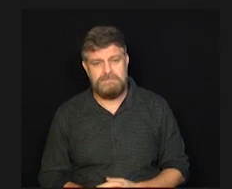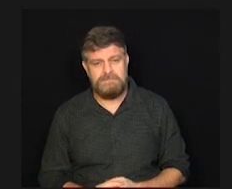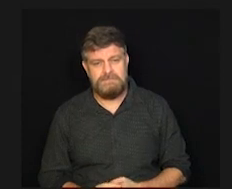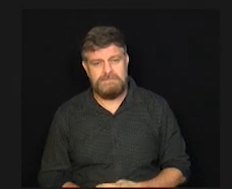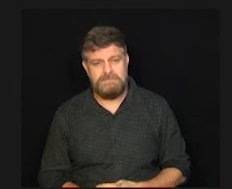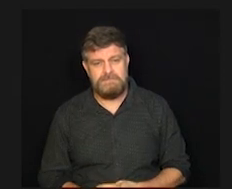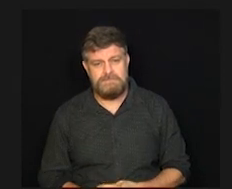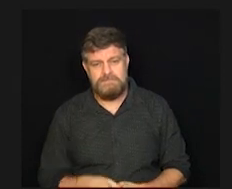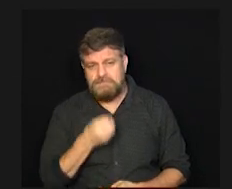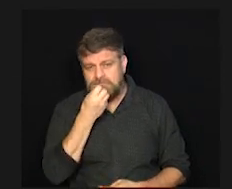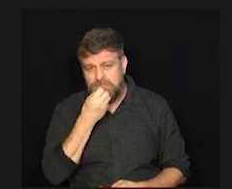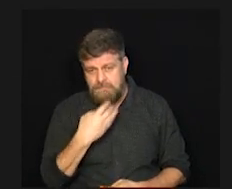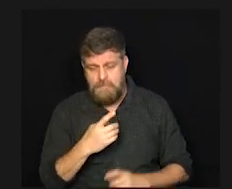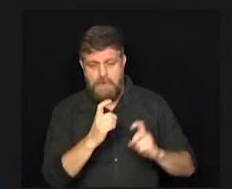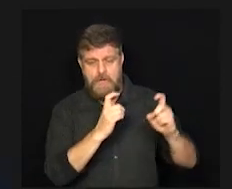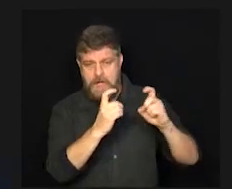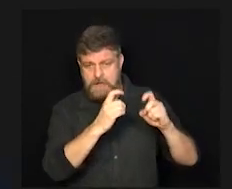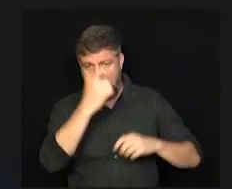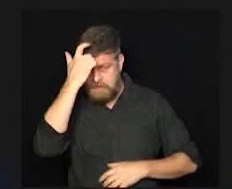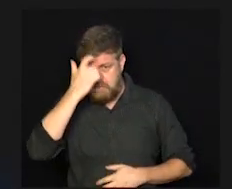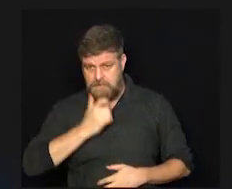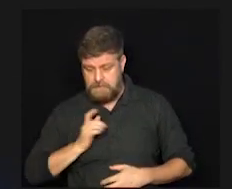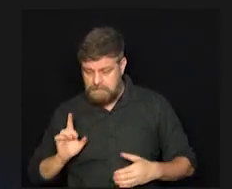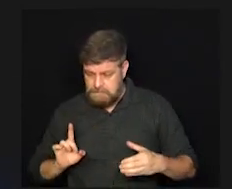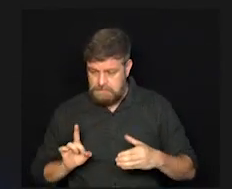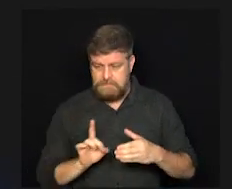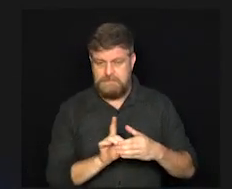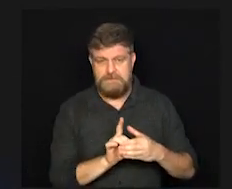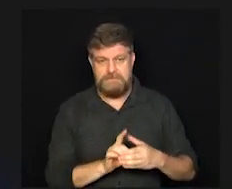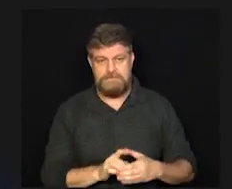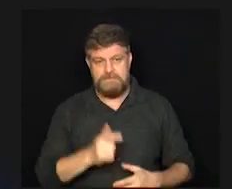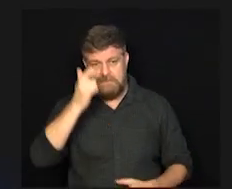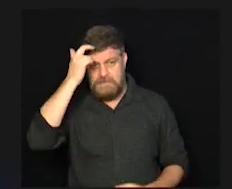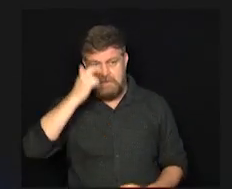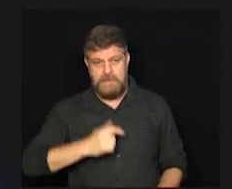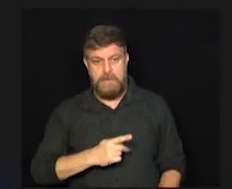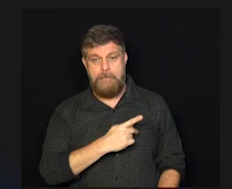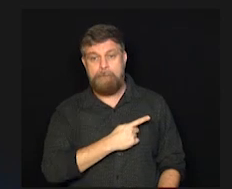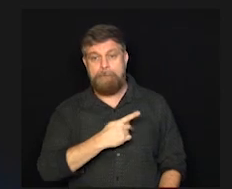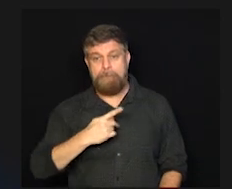Que bom participar dessa reunião. Eu sou, como você anunciou, eu sou o pastor Valdé aqui